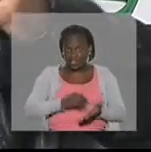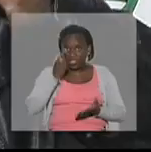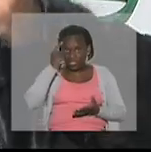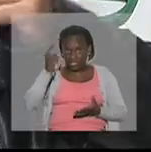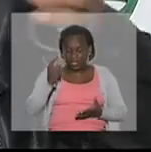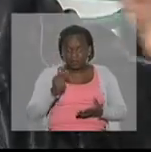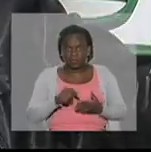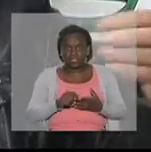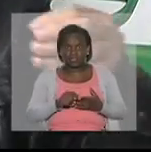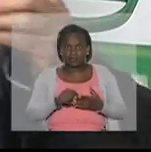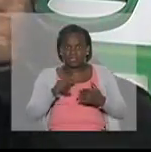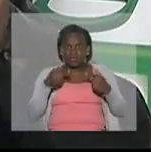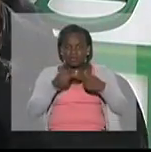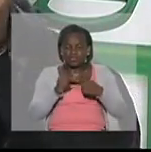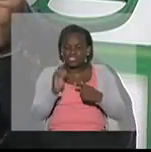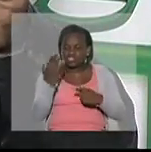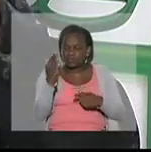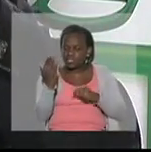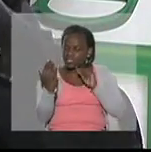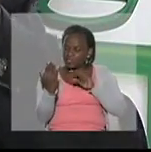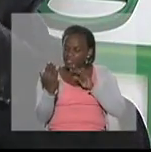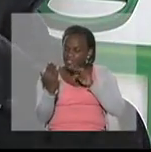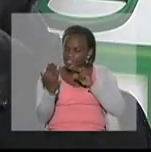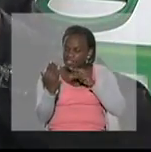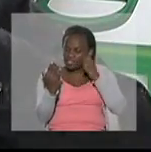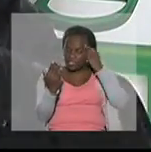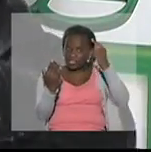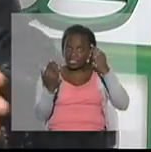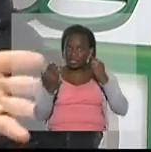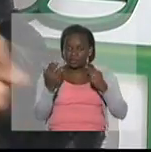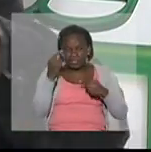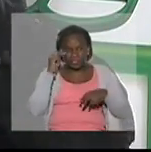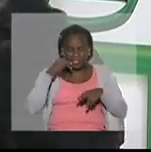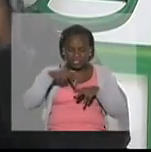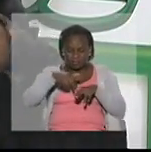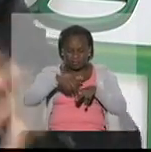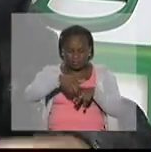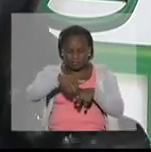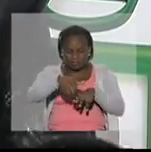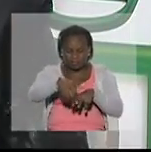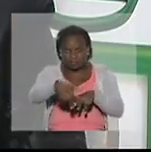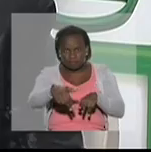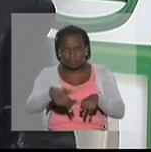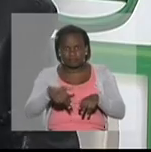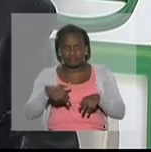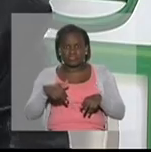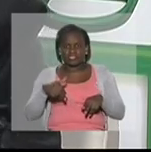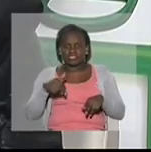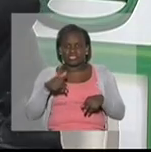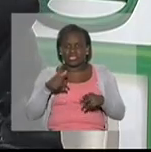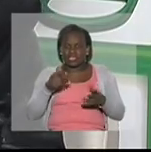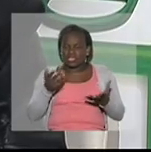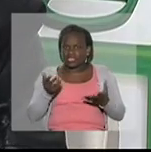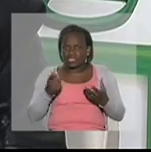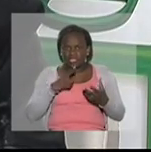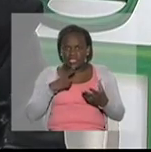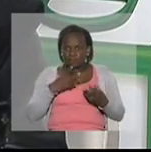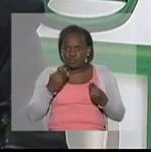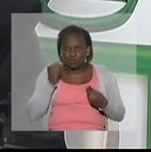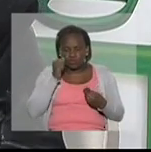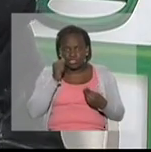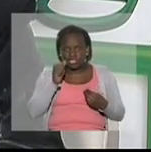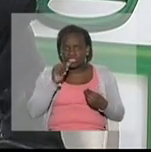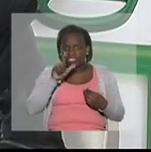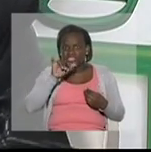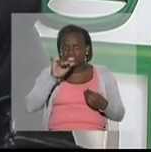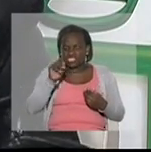final, nessa coisa de olhar no espelho, tem uma passagem que ela se vê caminhando, tem toda uma... Ela é muito onírica, a Lígia,